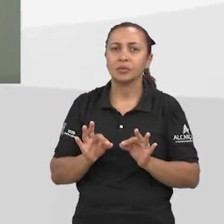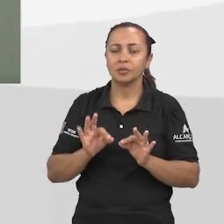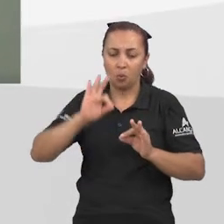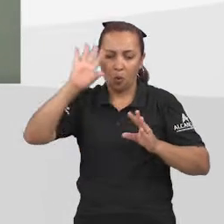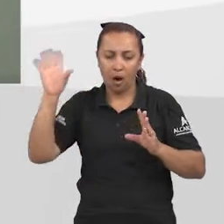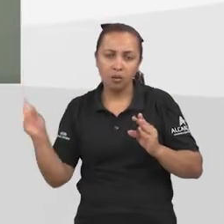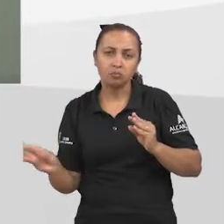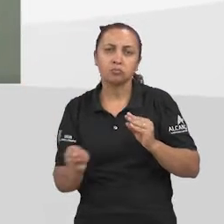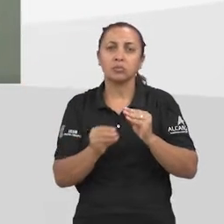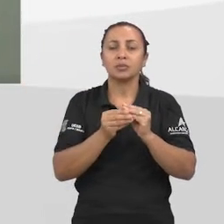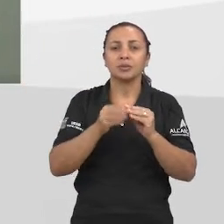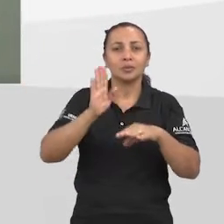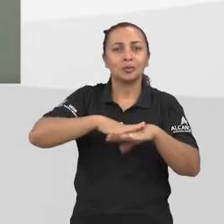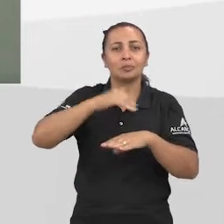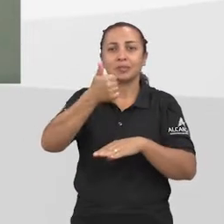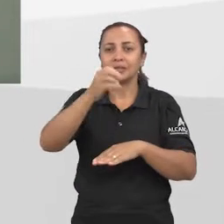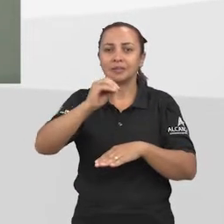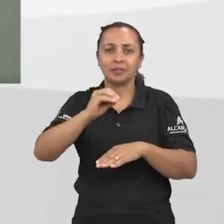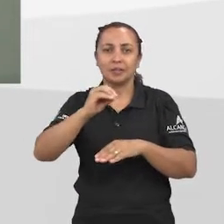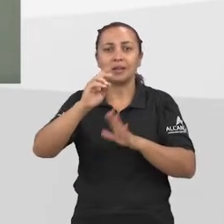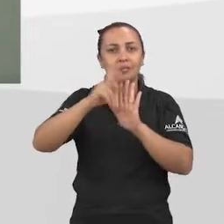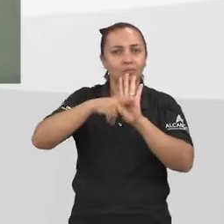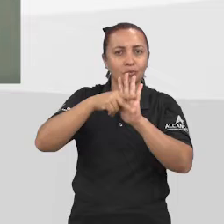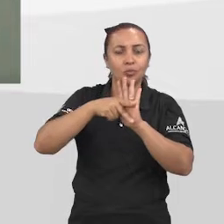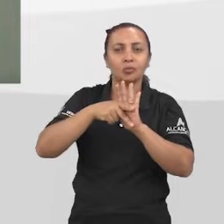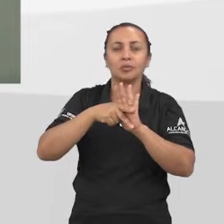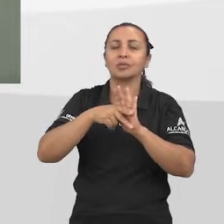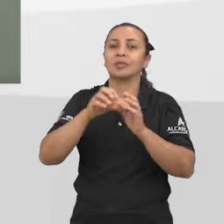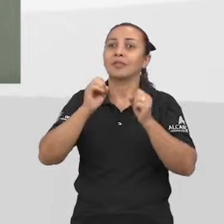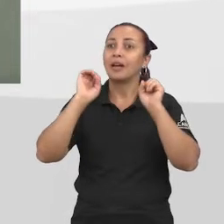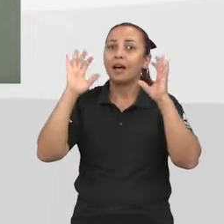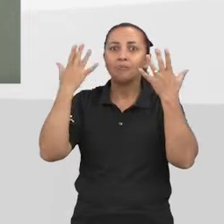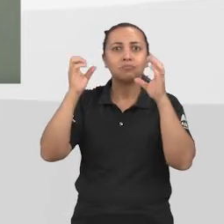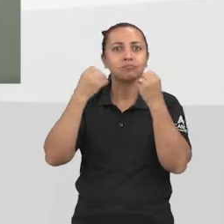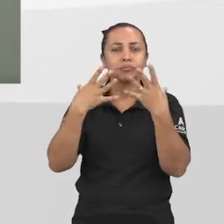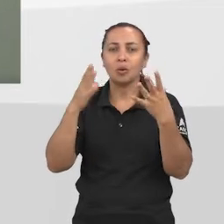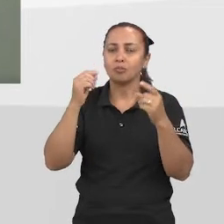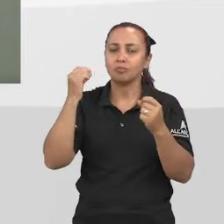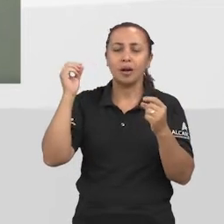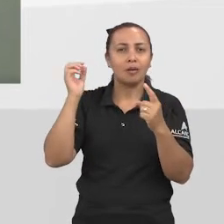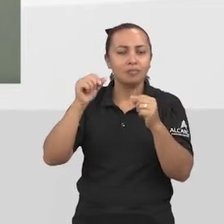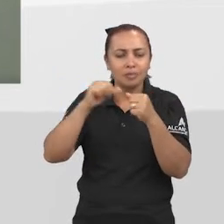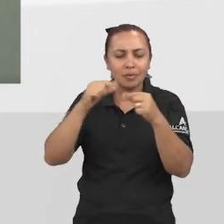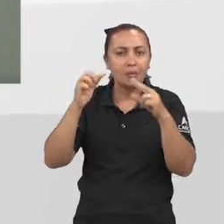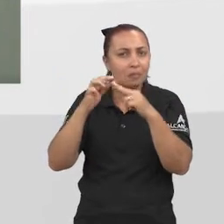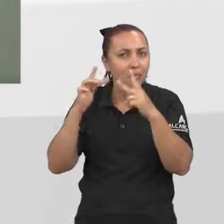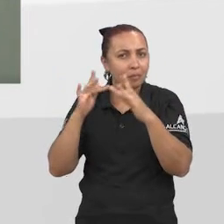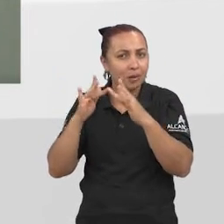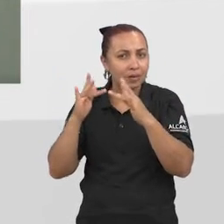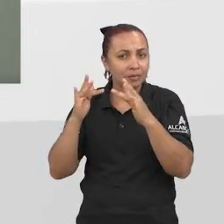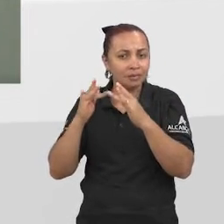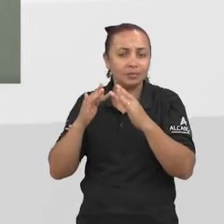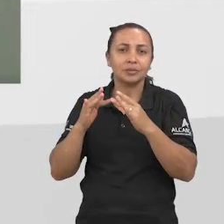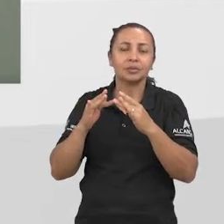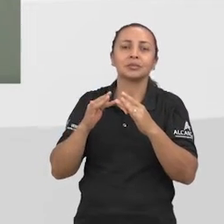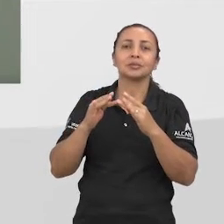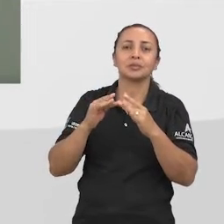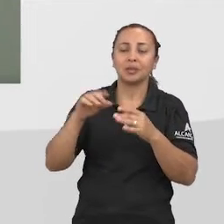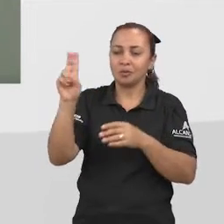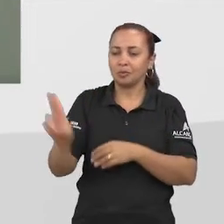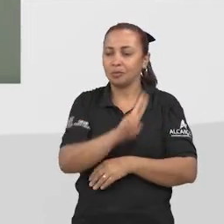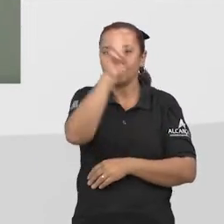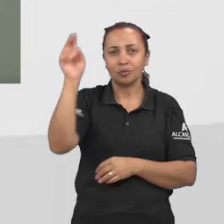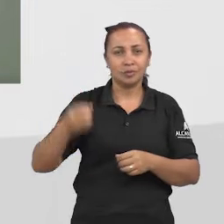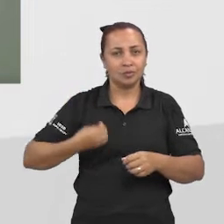a implementação de mais 10 protótipos vai ser graças ao investimento que a universidade está fazendo. E